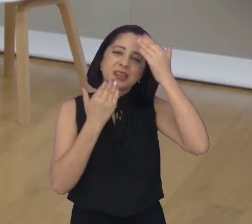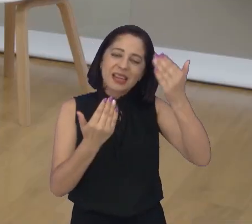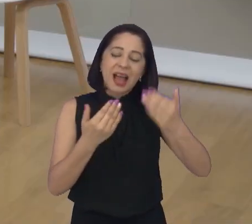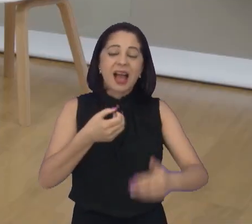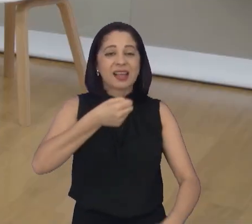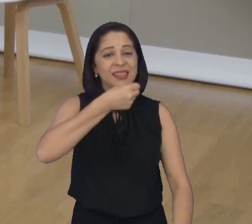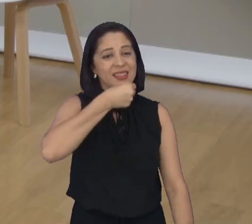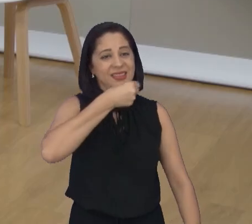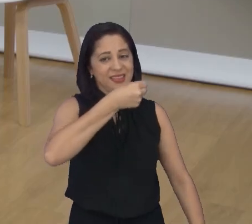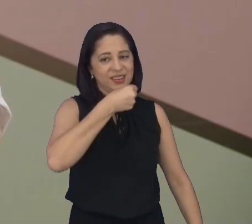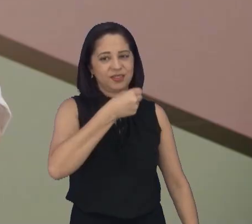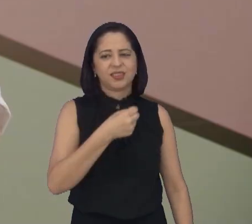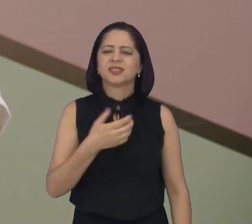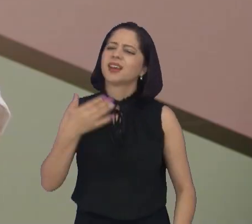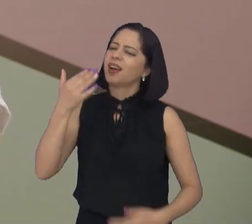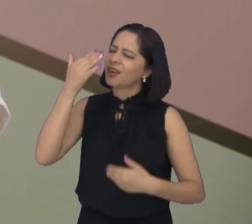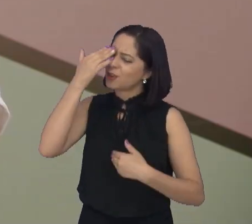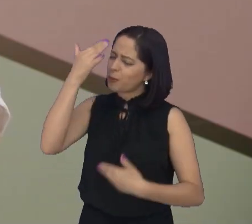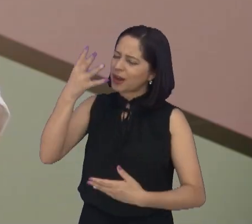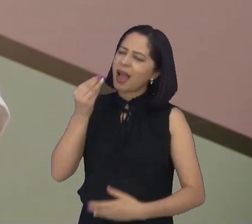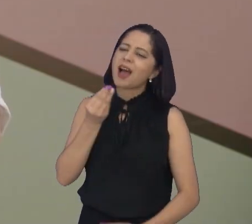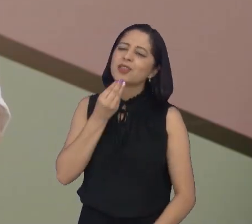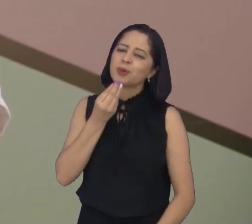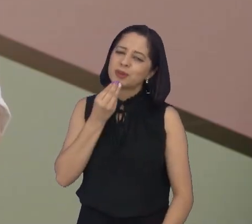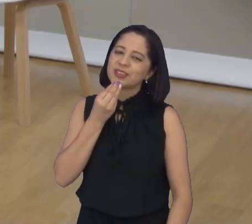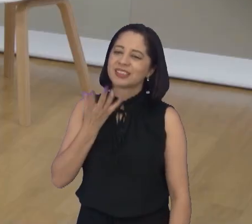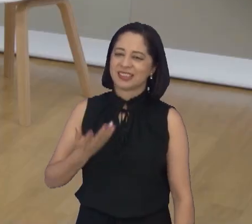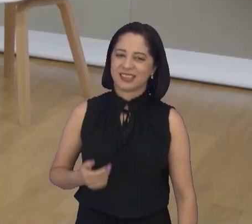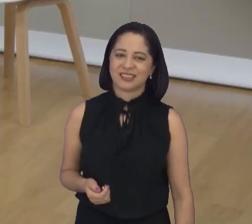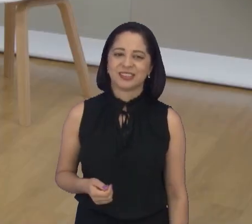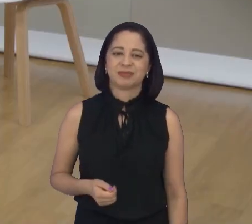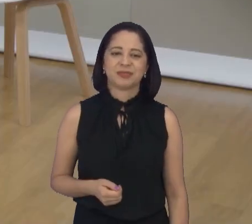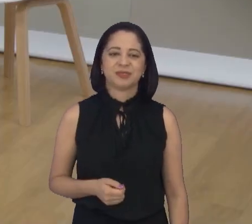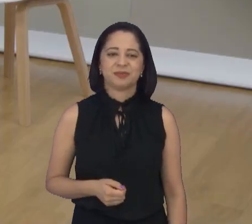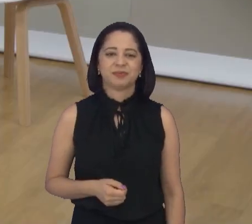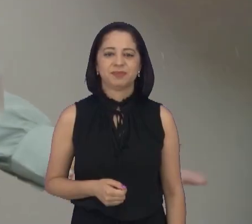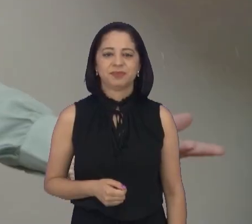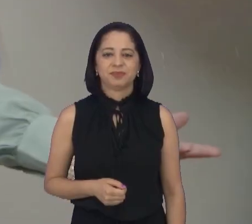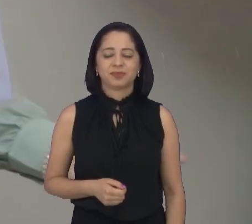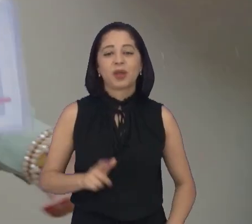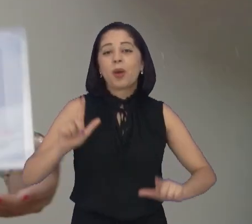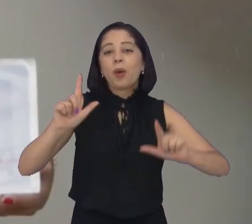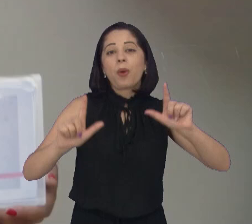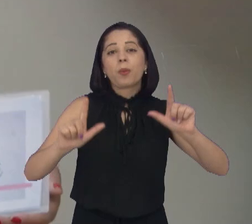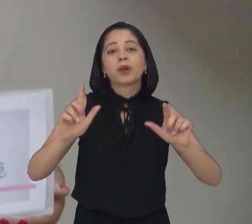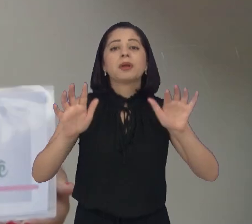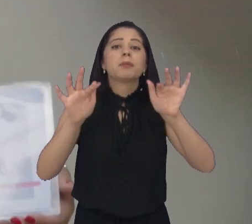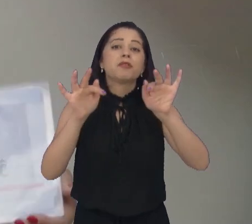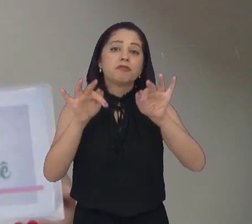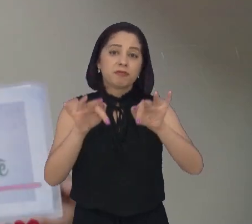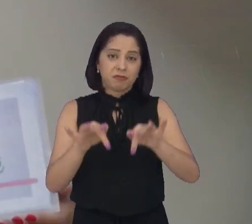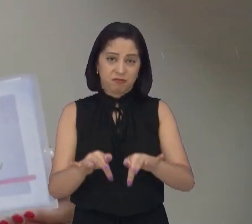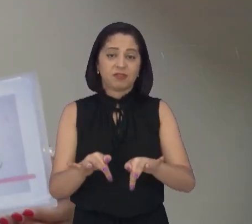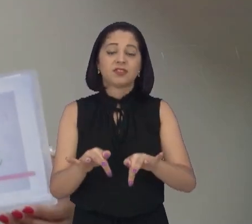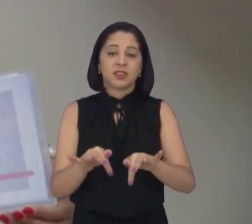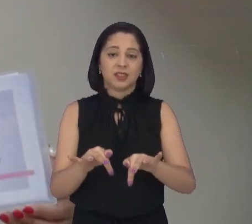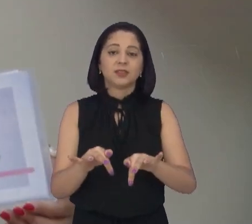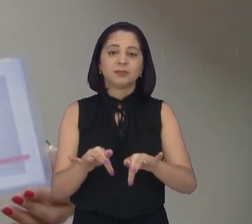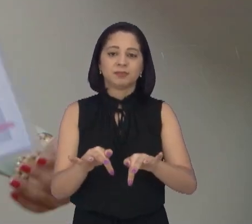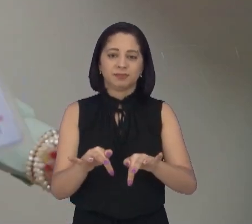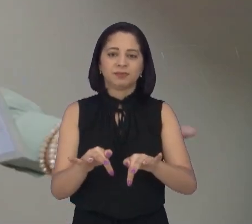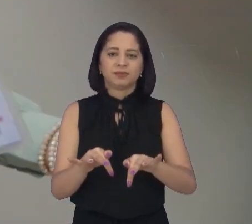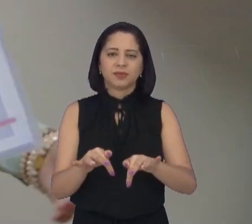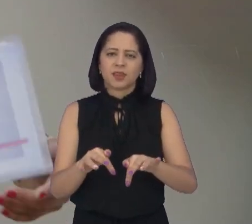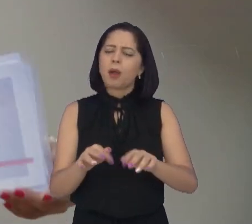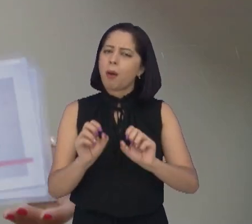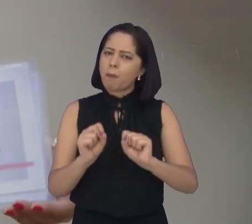pela sua participação. Eu que agradeço a oportunidade, obrigada. Foi ótimo. O De Bem com Você de hoje fica por aqui.